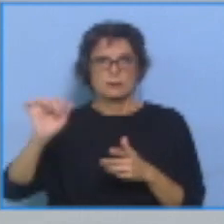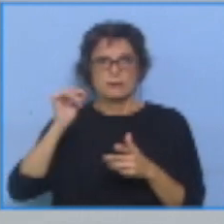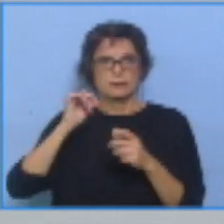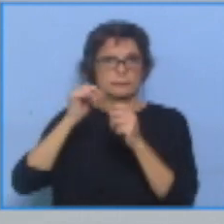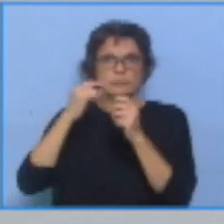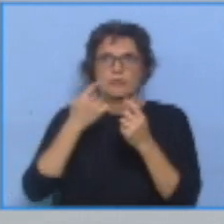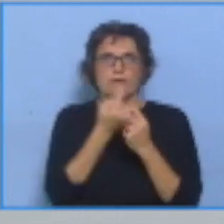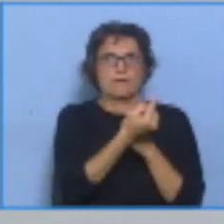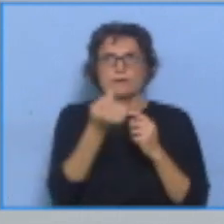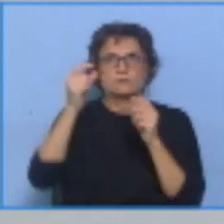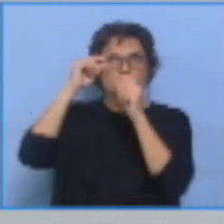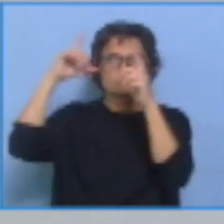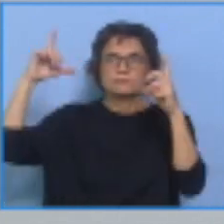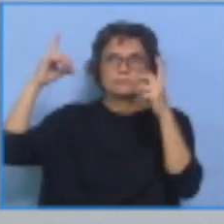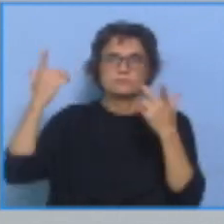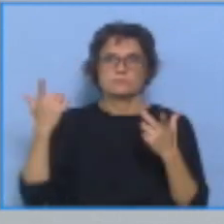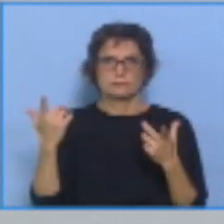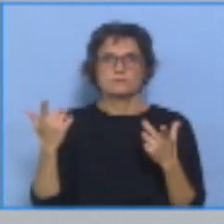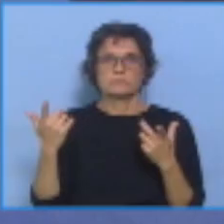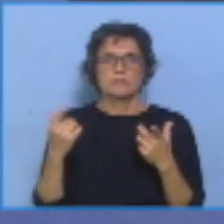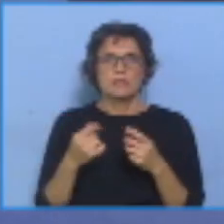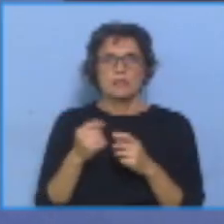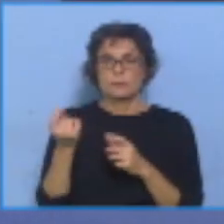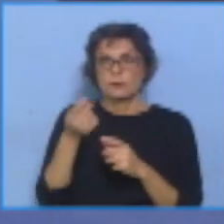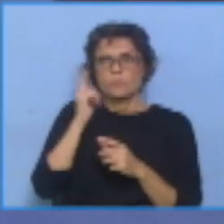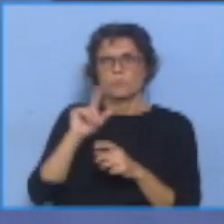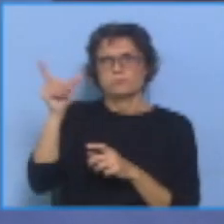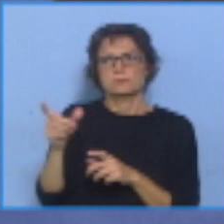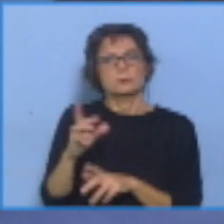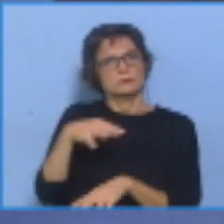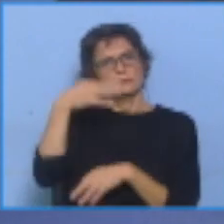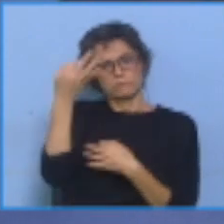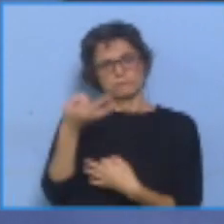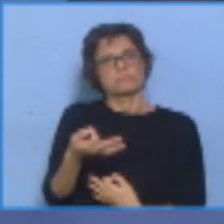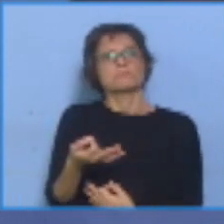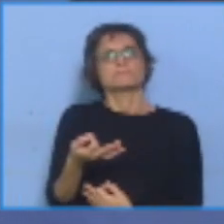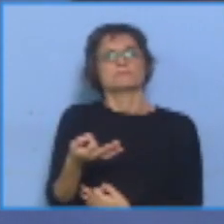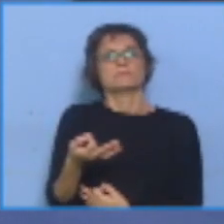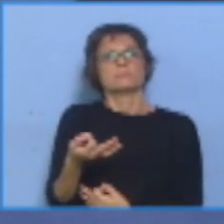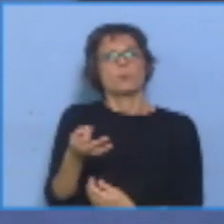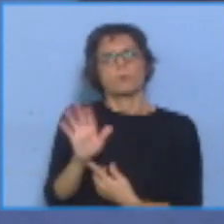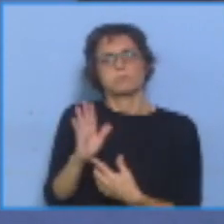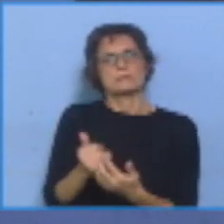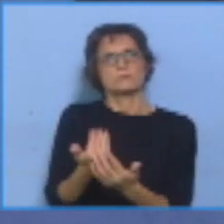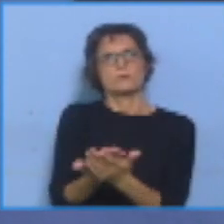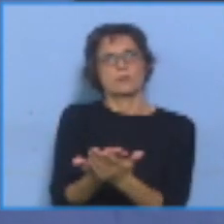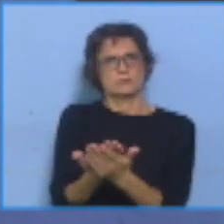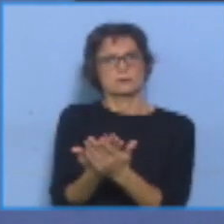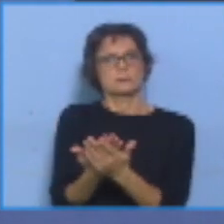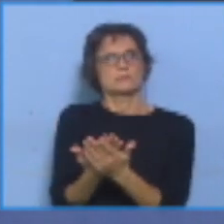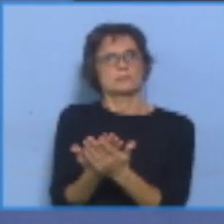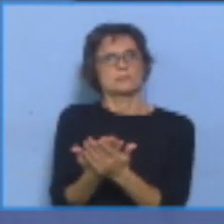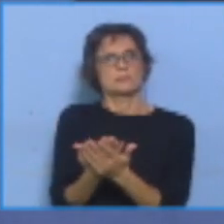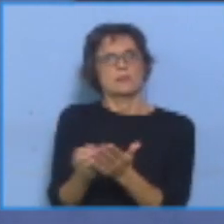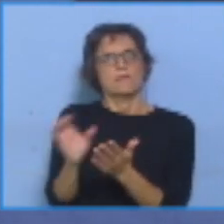nenhum português é verdadeiramente imune. Não é só a elegância daquela mulher, não é só a figura que ela representa, é de facto este modo como